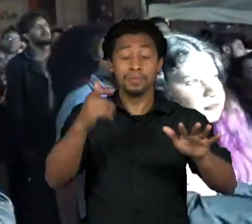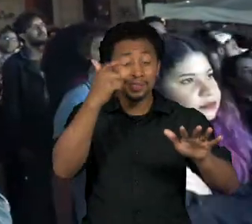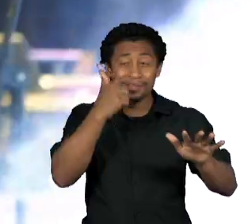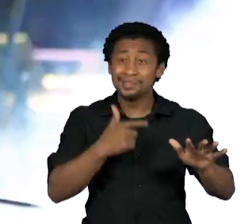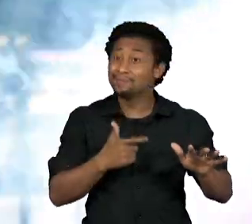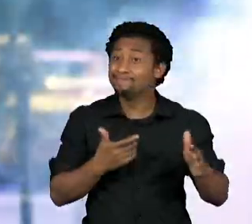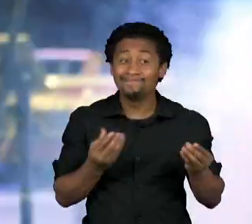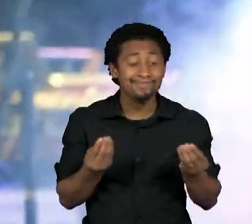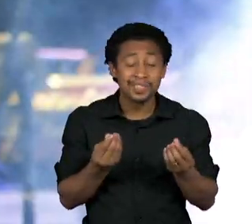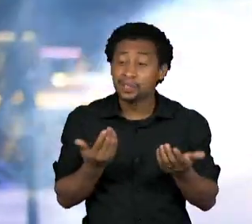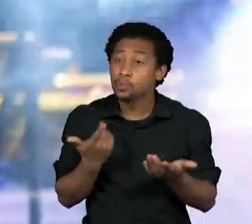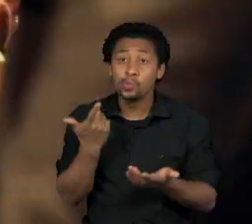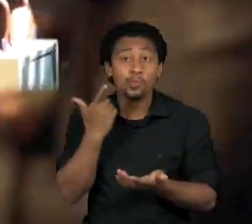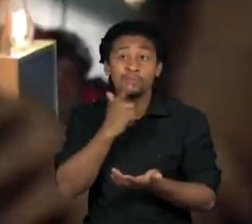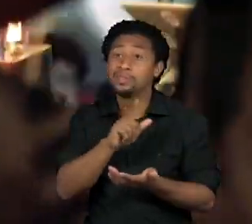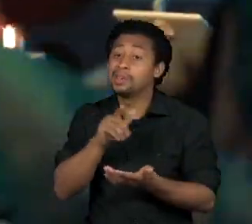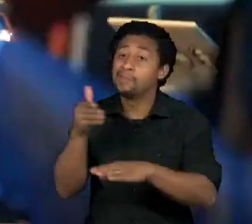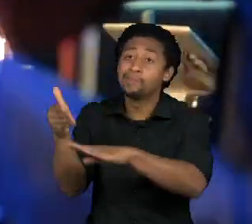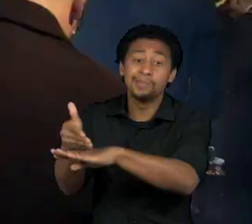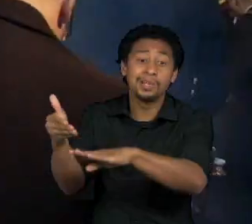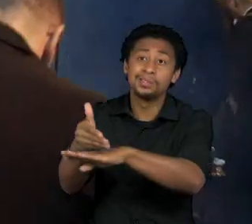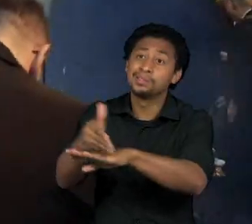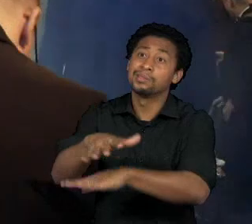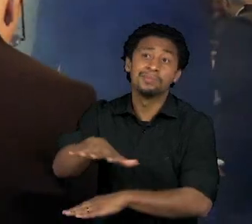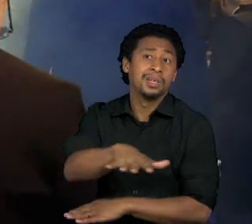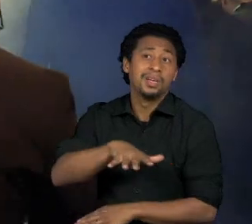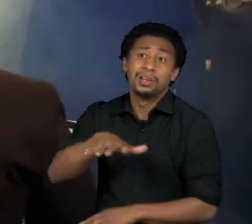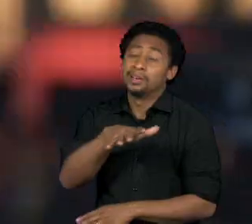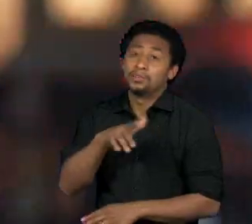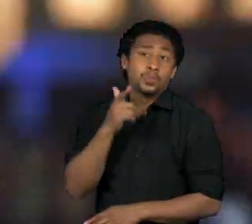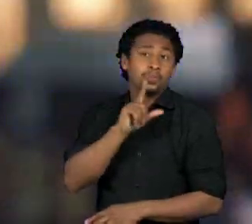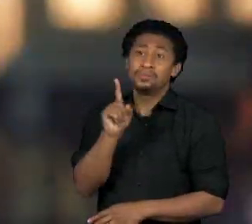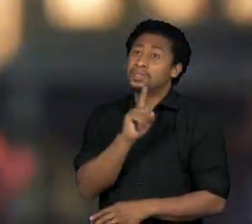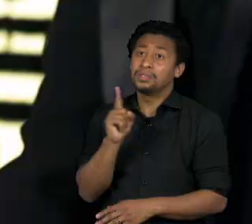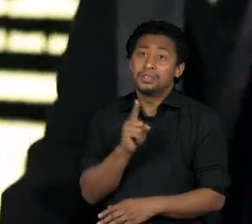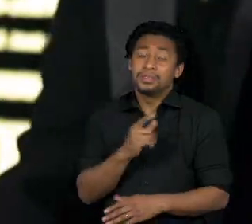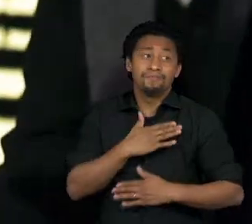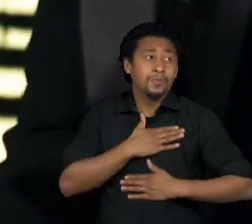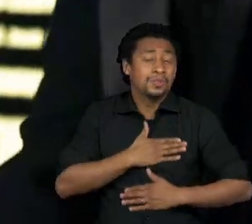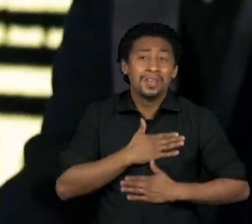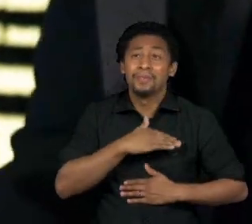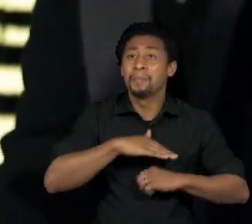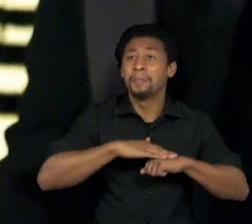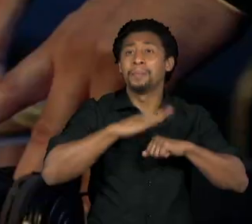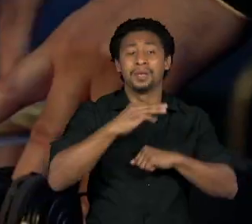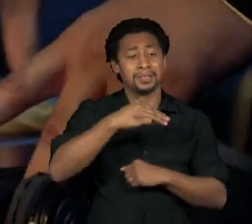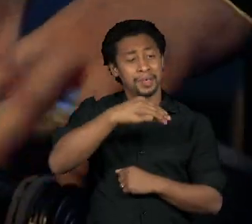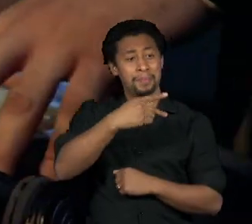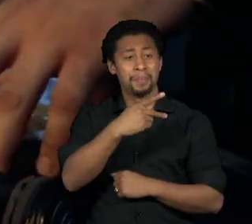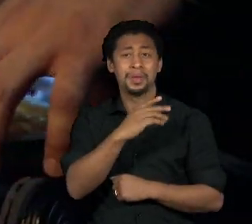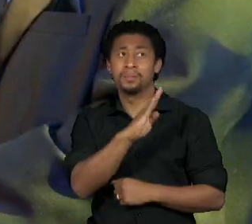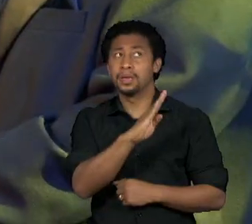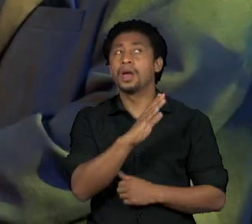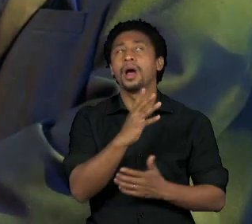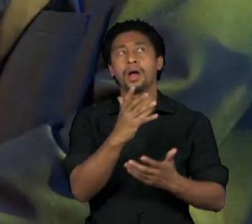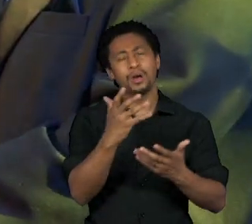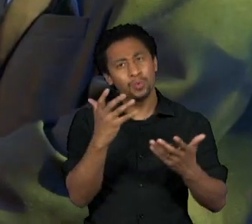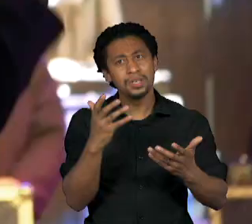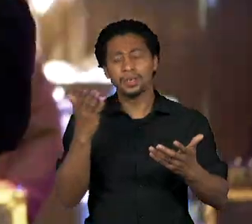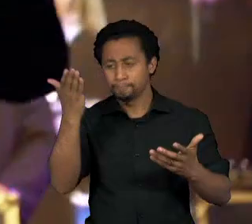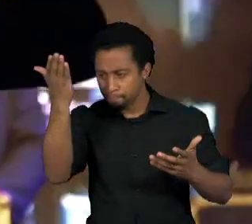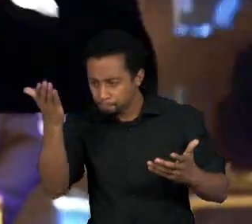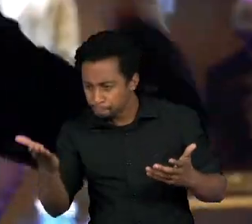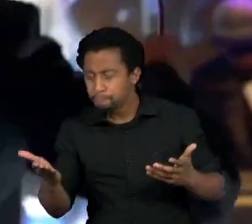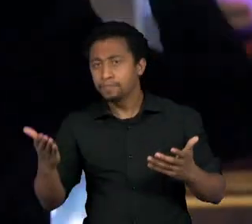brasileira, né? Muitos deles a gente só escutava músicas mais populares, então a gente fez questão de relembrar esses maestros,